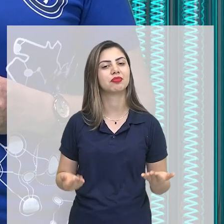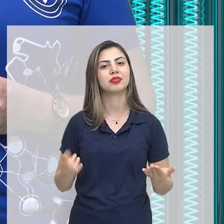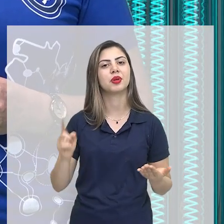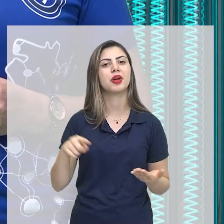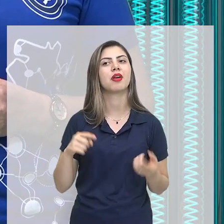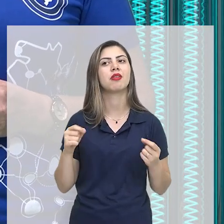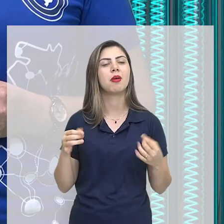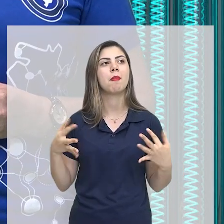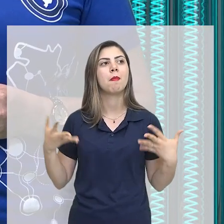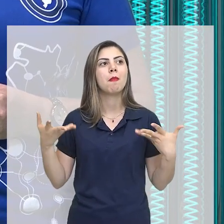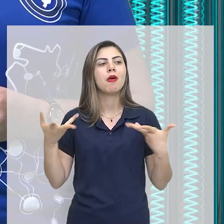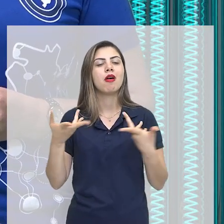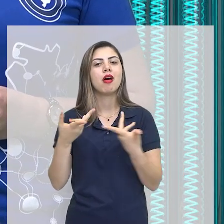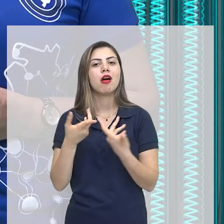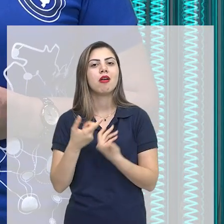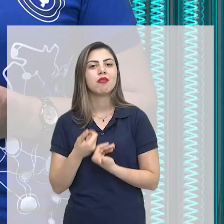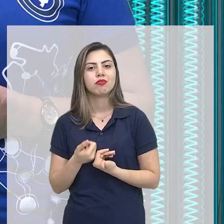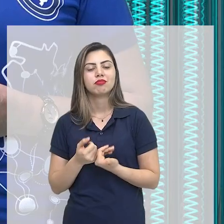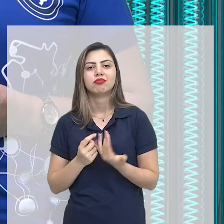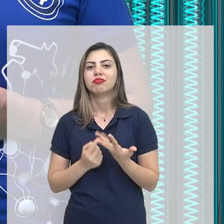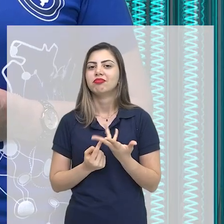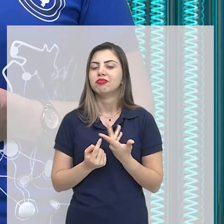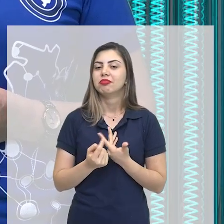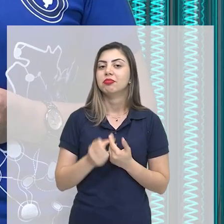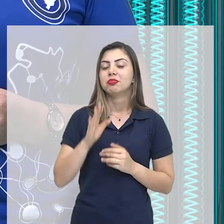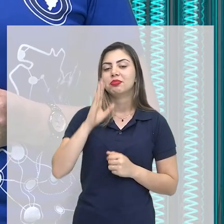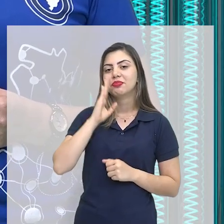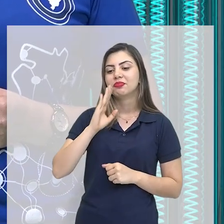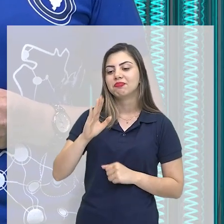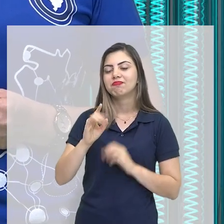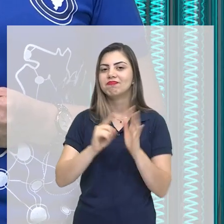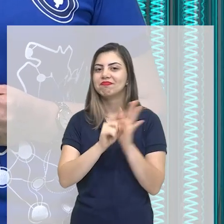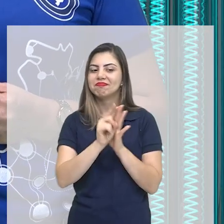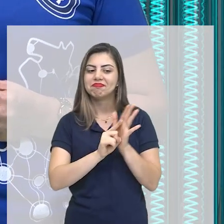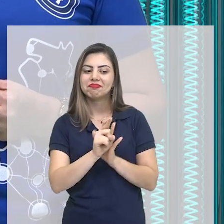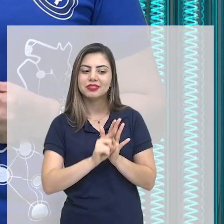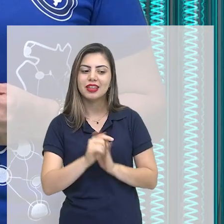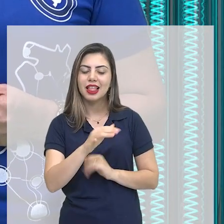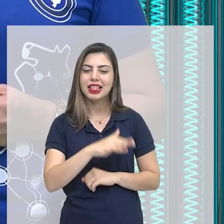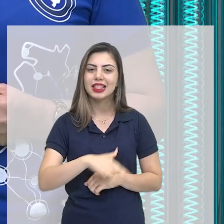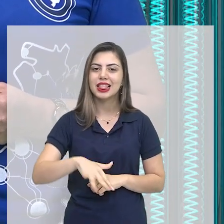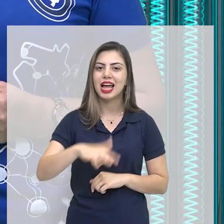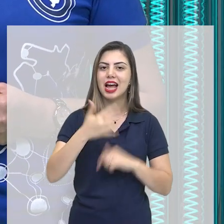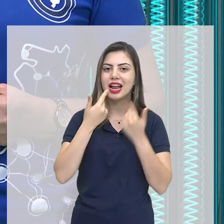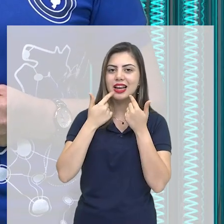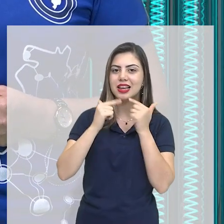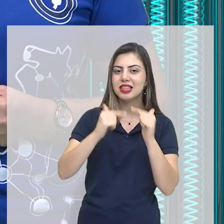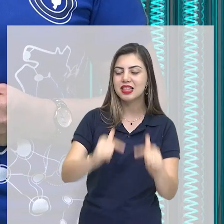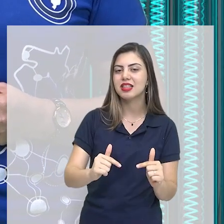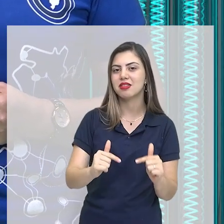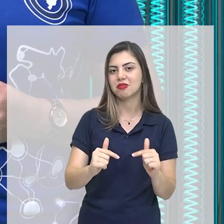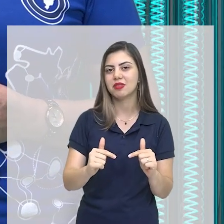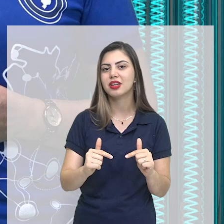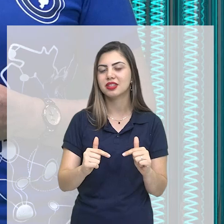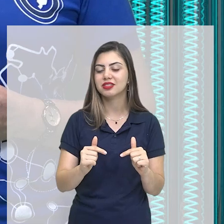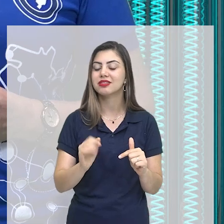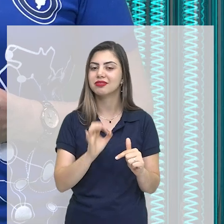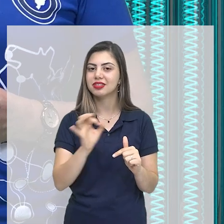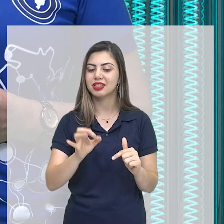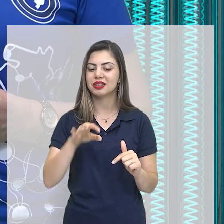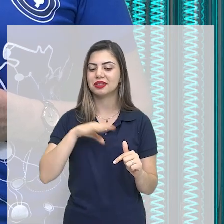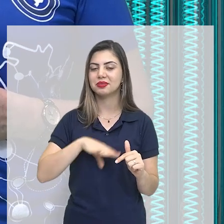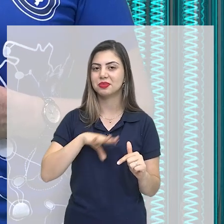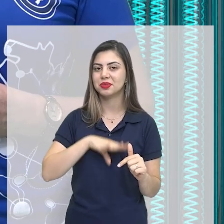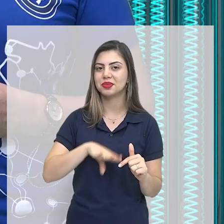muito rico, né, principalmente para as pesquisas, né, na área da linguagem, na área da língua